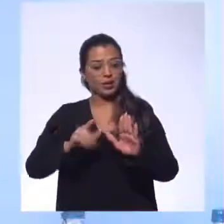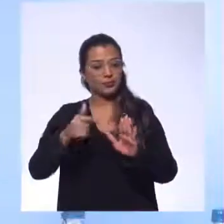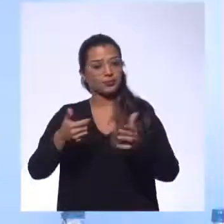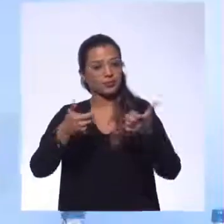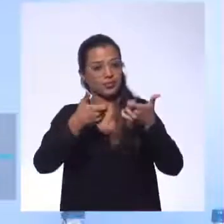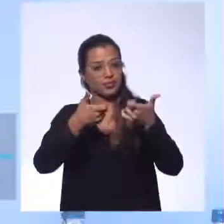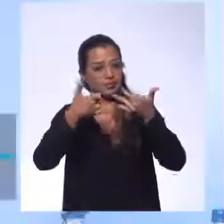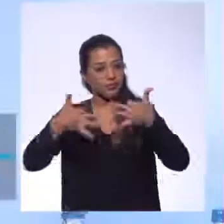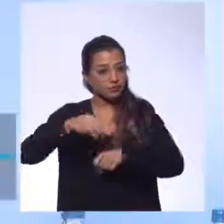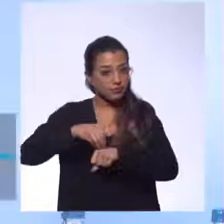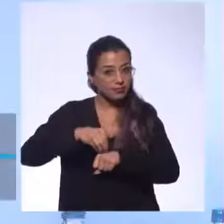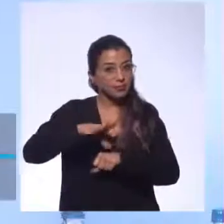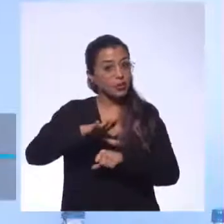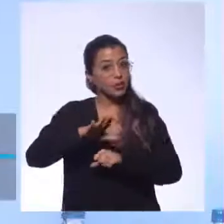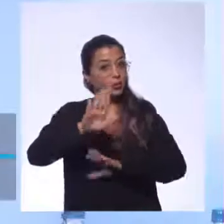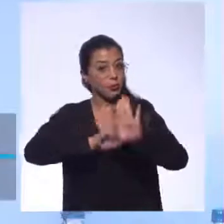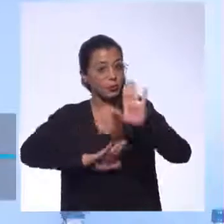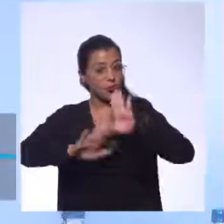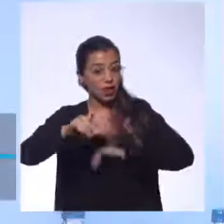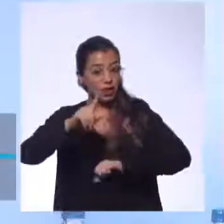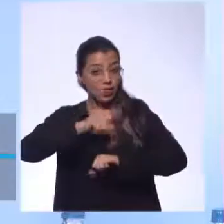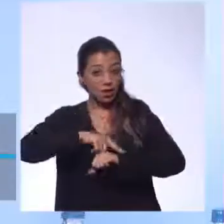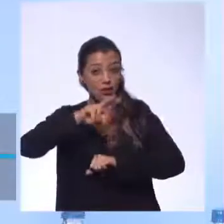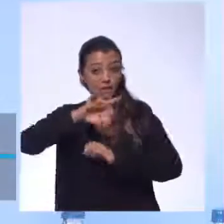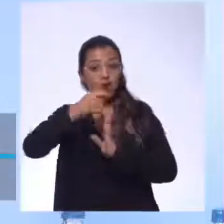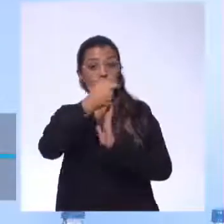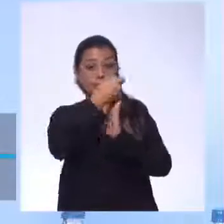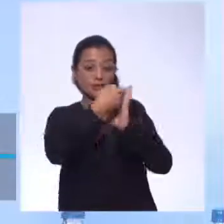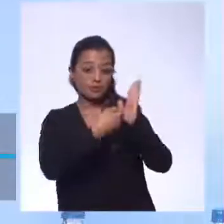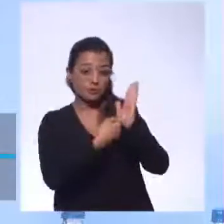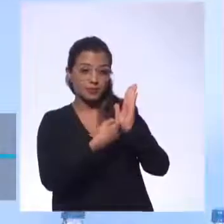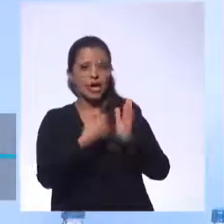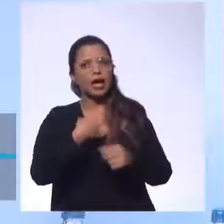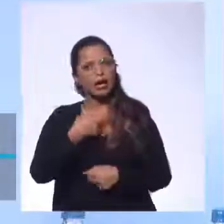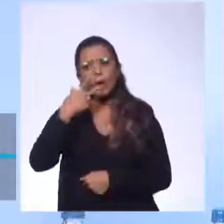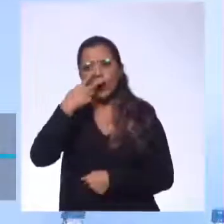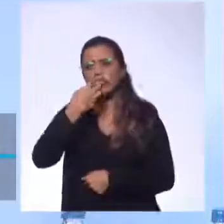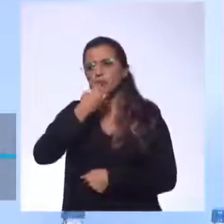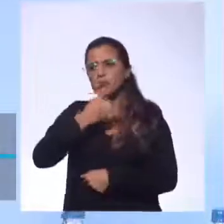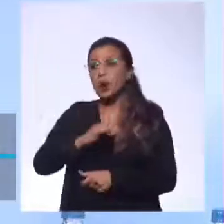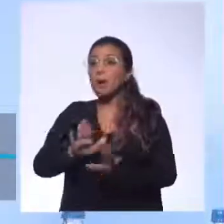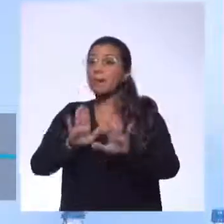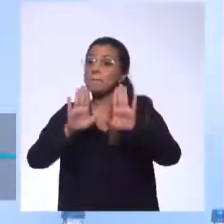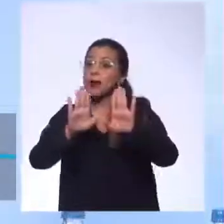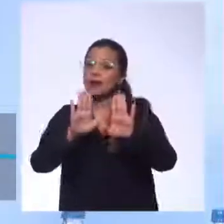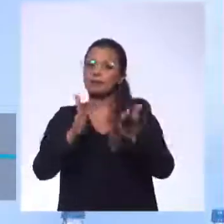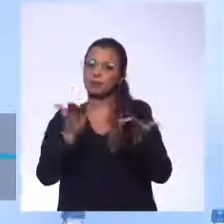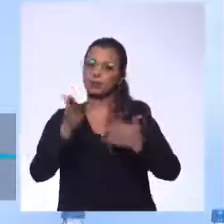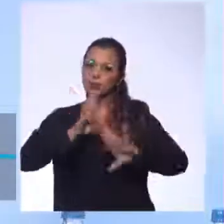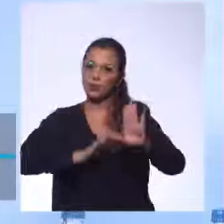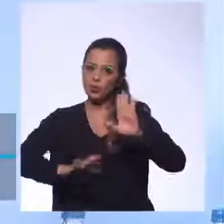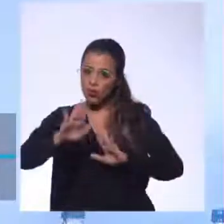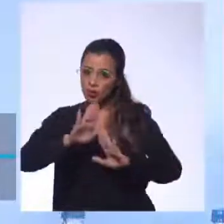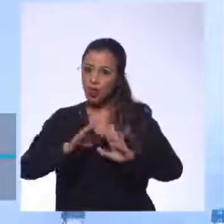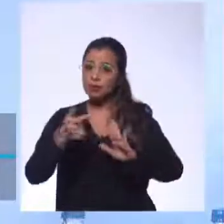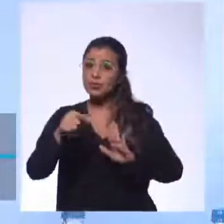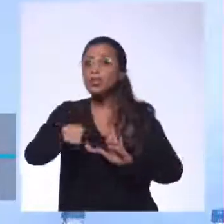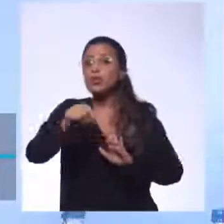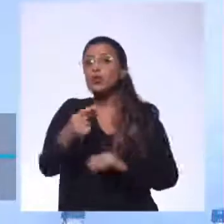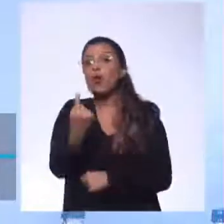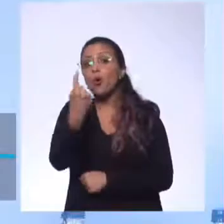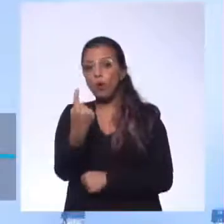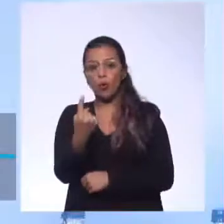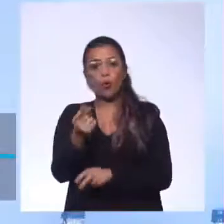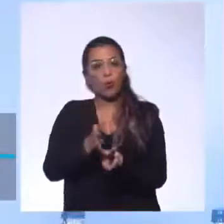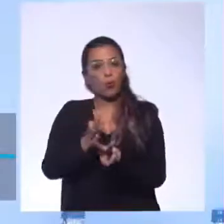observação. Cuidado. Quando você for fazer uma redação, eu acho bom, mas eu não acho bom. Onde você está? Tem que se posicionar, Você tem que se posicionar.